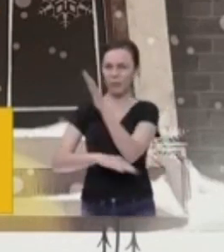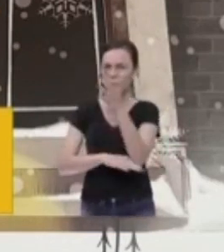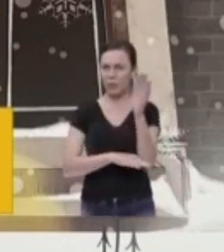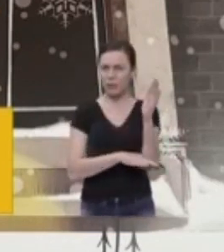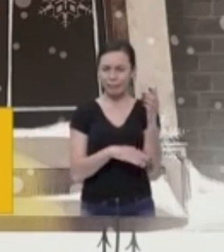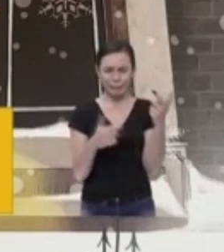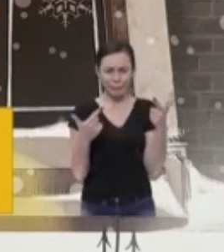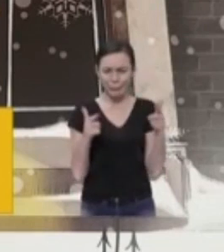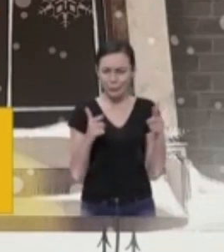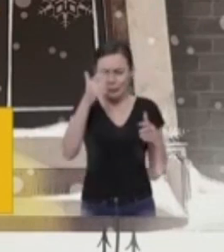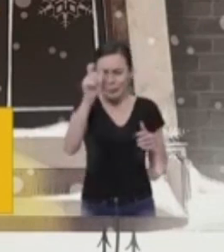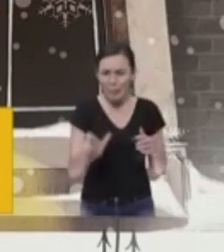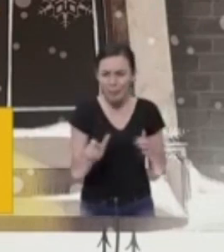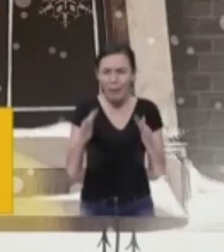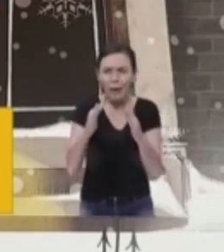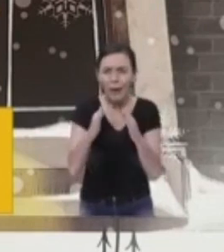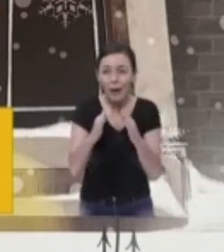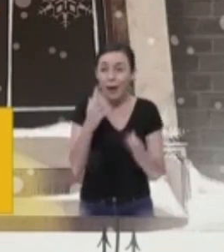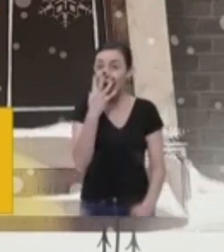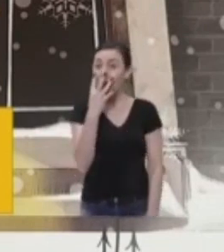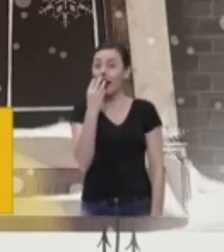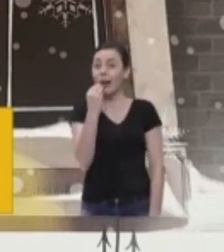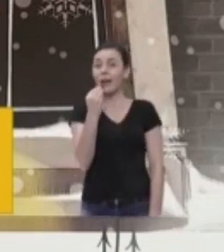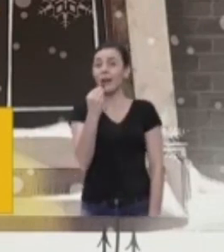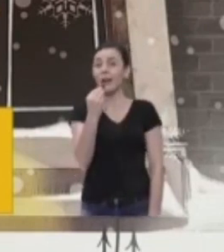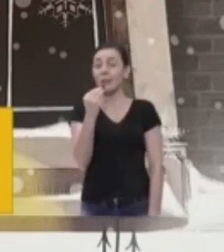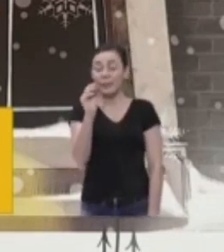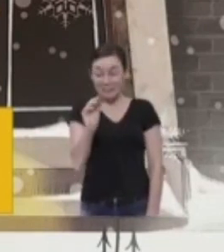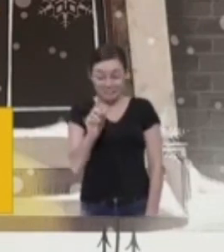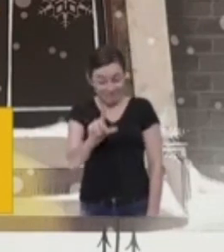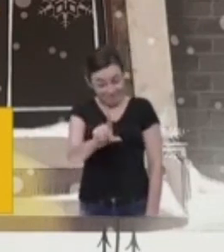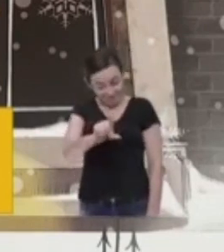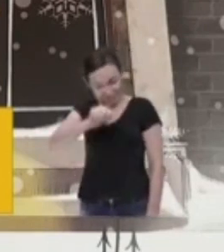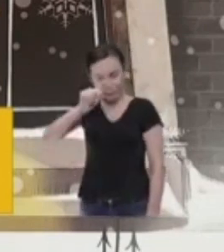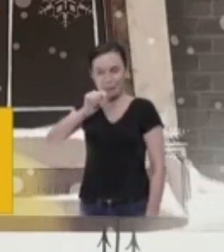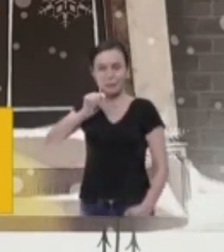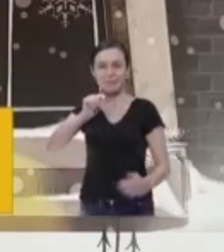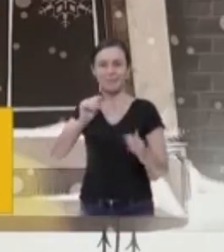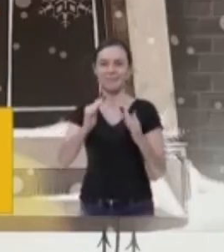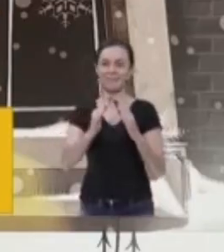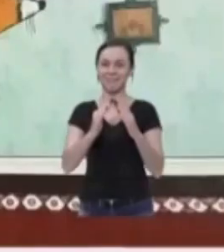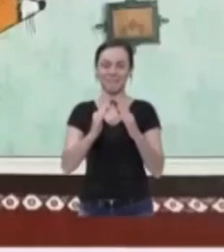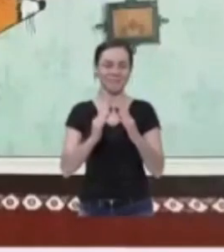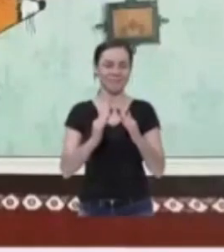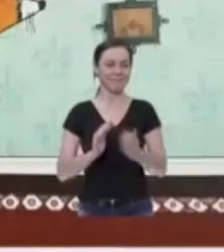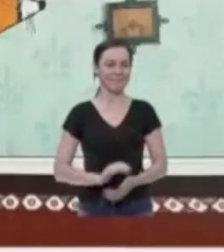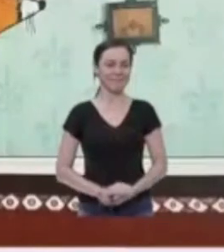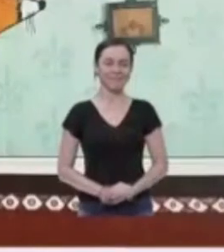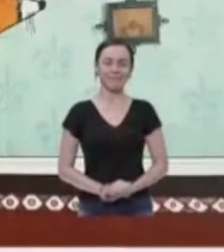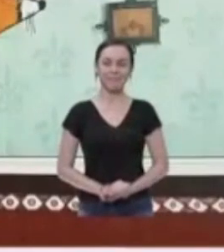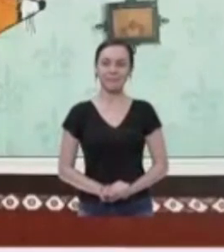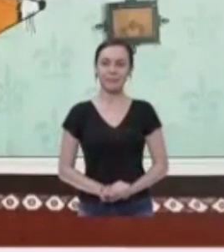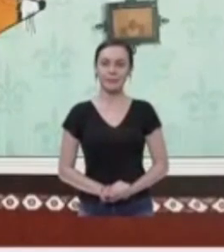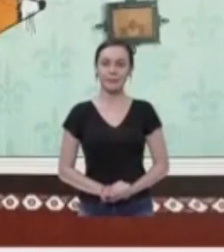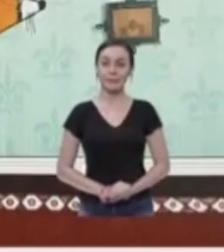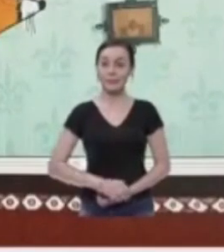de todo este mundo, ele tinha de escolher bem esta aqui.